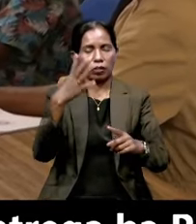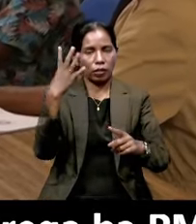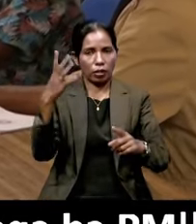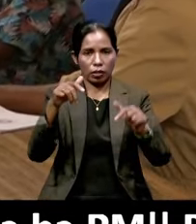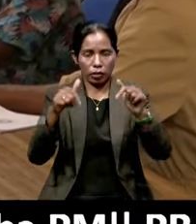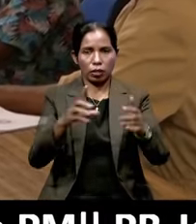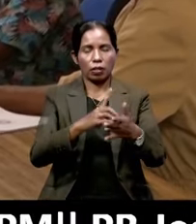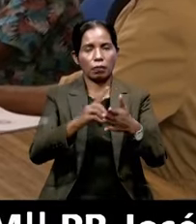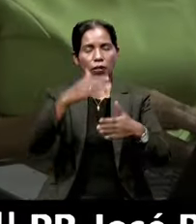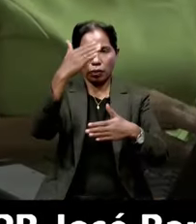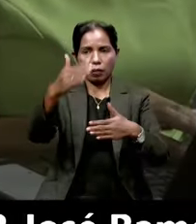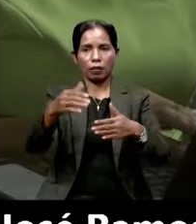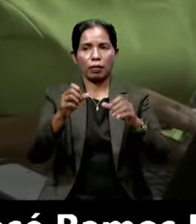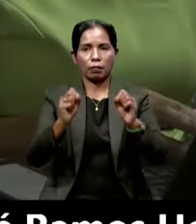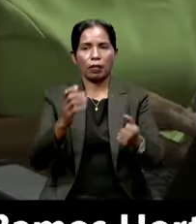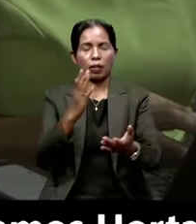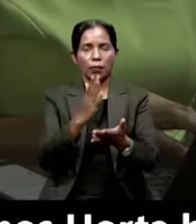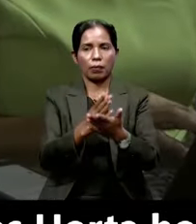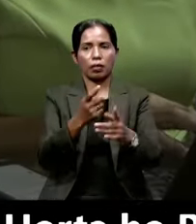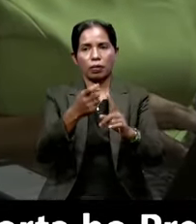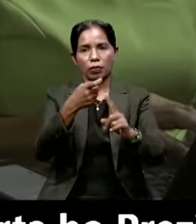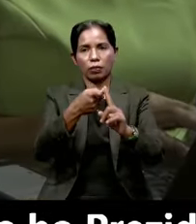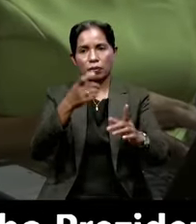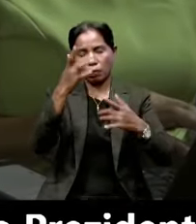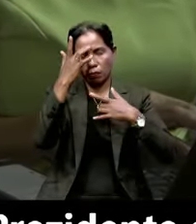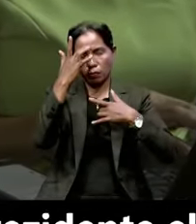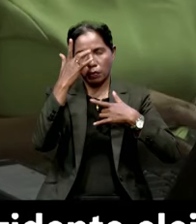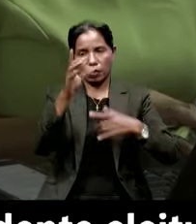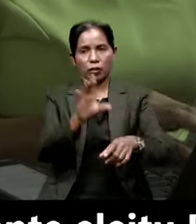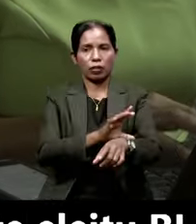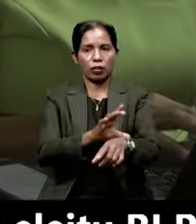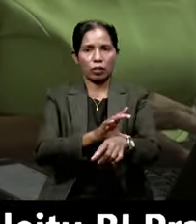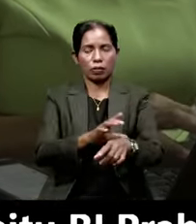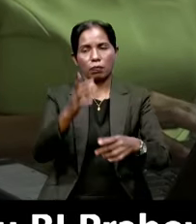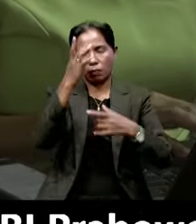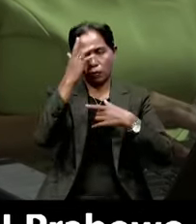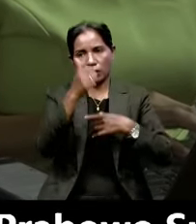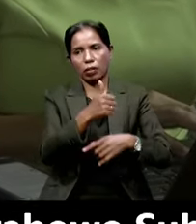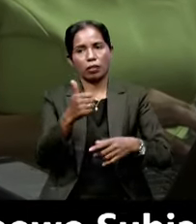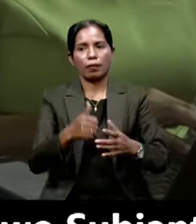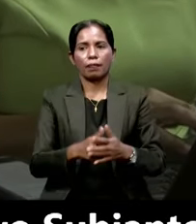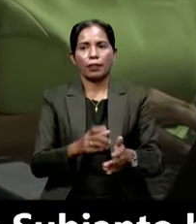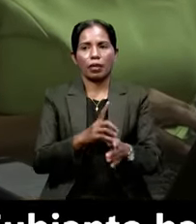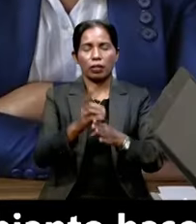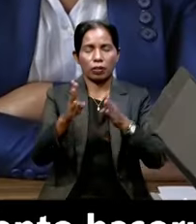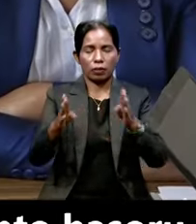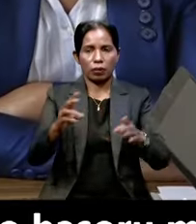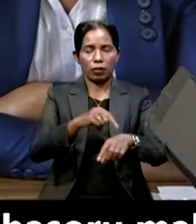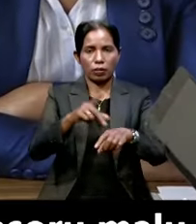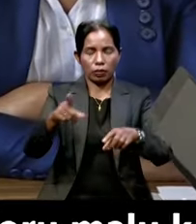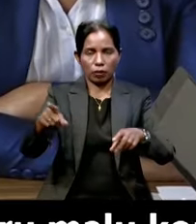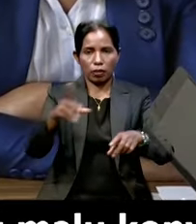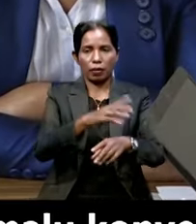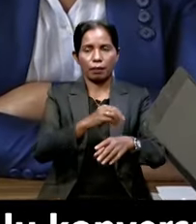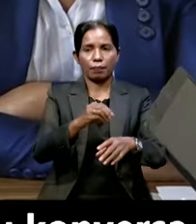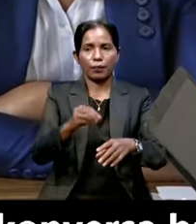a semana oem, no ne bele prevenean husi cancro cérvico, no mos cancro ciracelo. Diretor Nacional de Educação no Promoção de